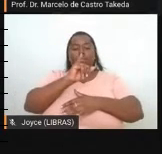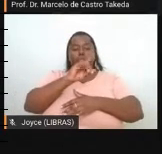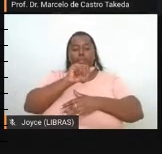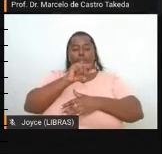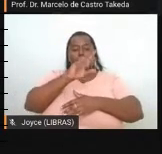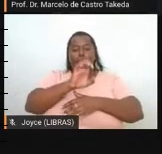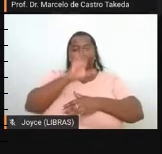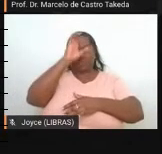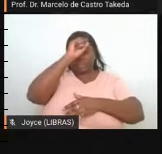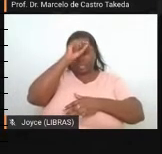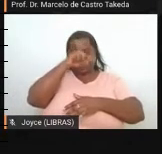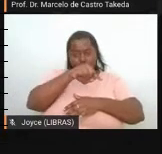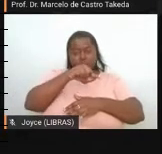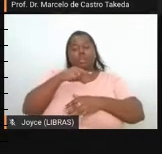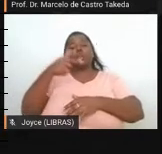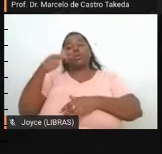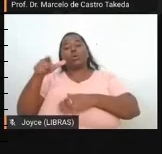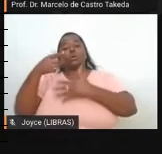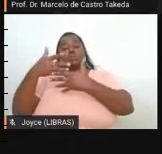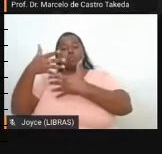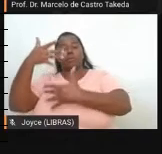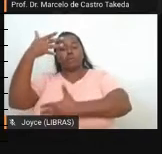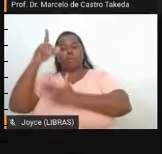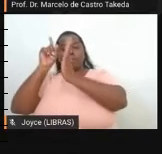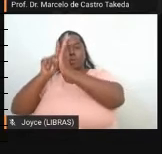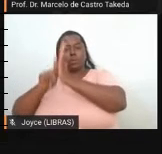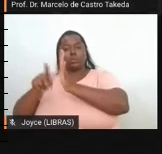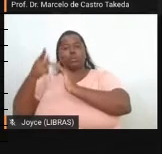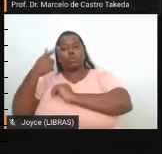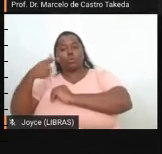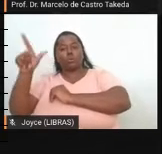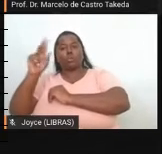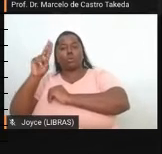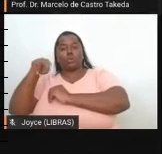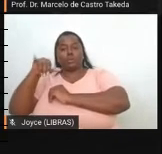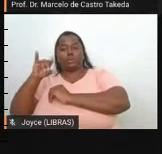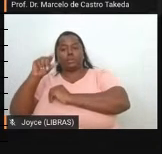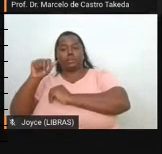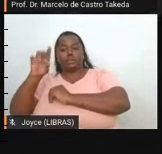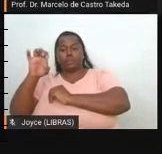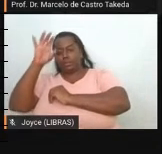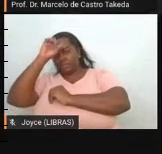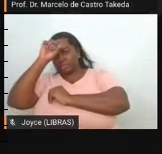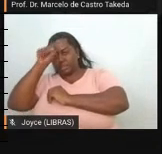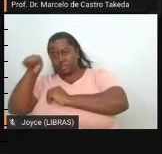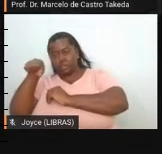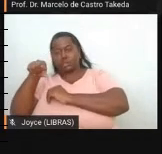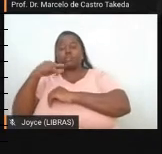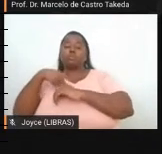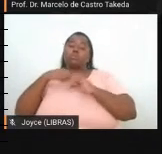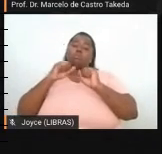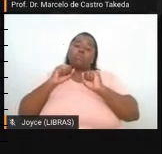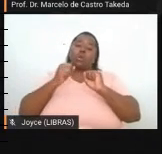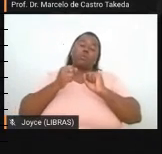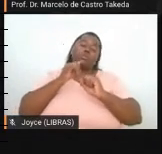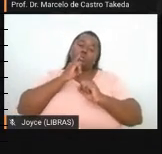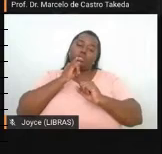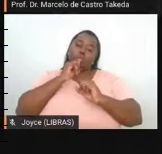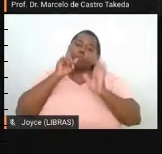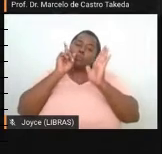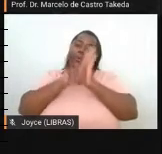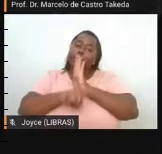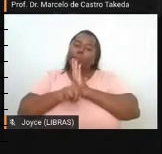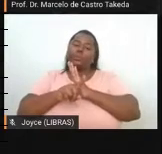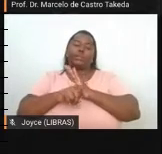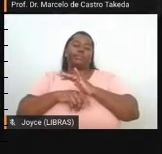eu seleciono, dentro dessas categorias, questões. Então, se eu vou fazer um questionário, por exemplo, de